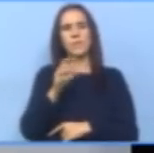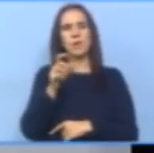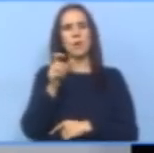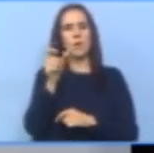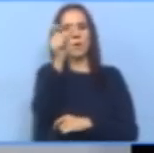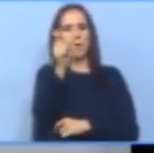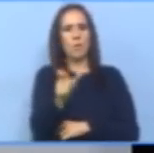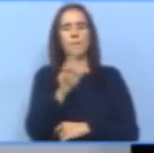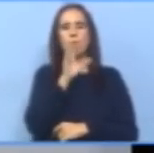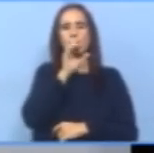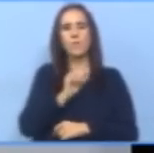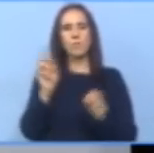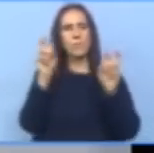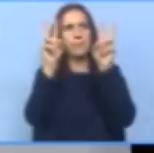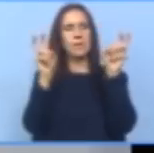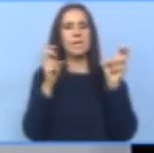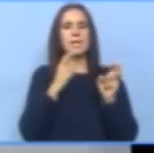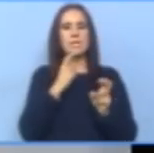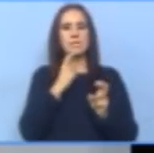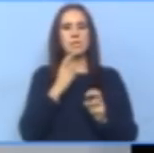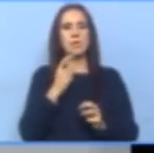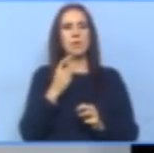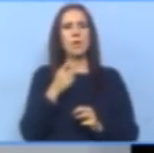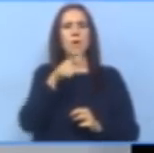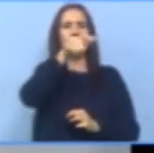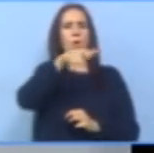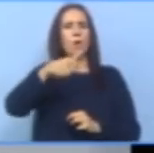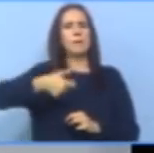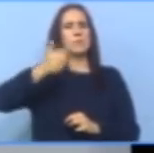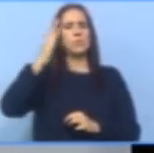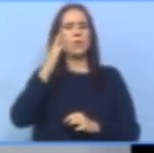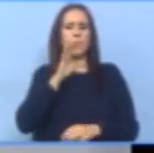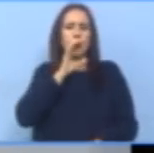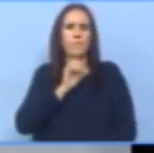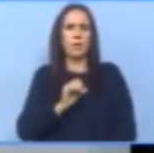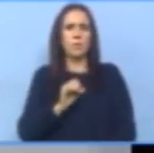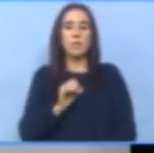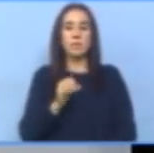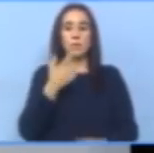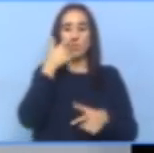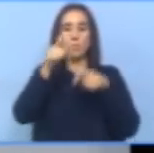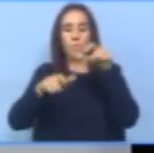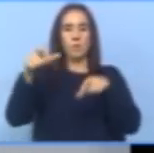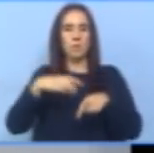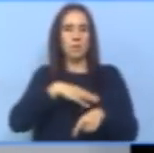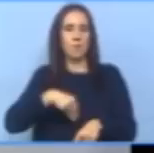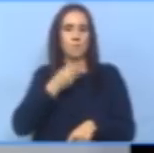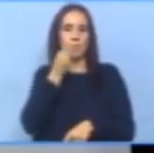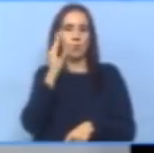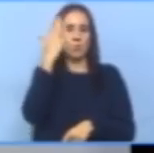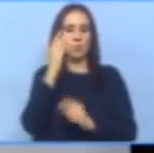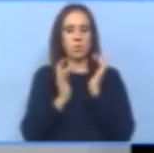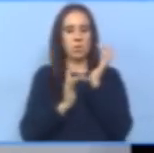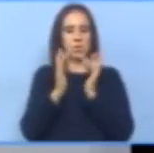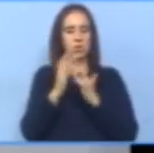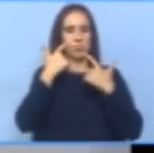sempre, quer sempre dizer o Filho do Homem por excelência, o melhor da humanidade. E Cristo, no mistério da